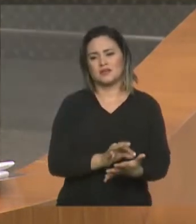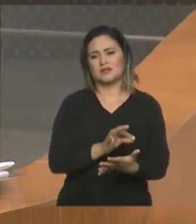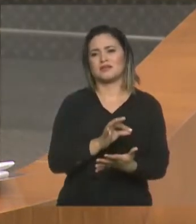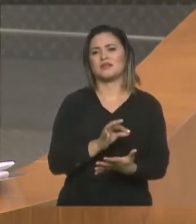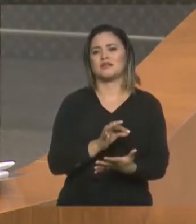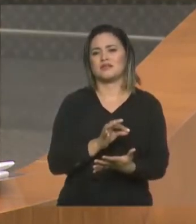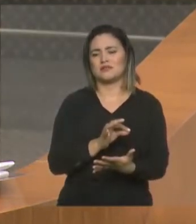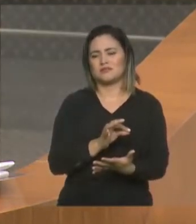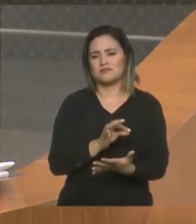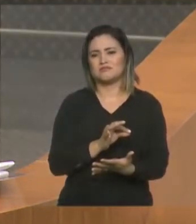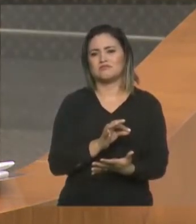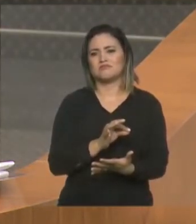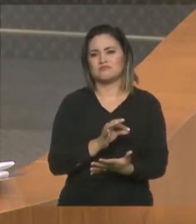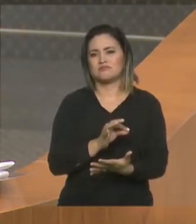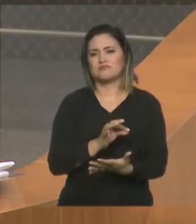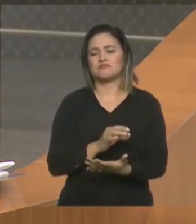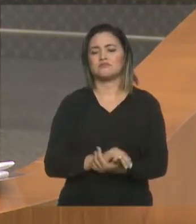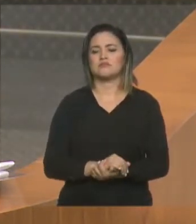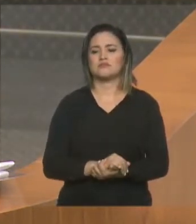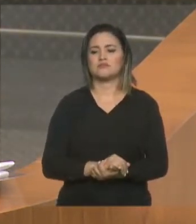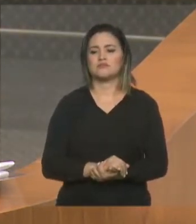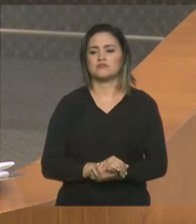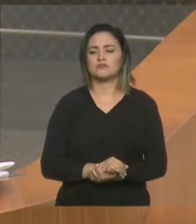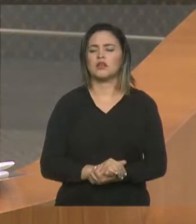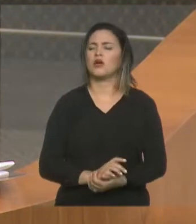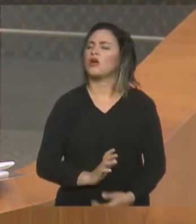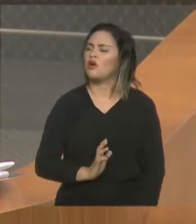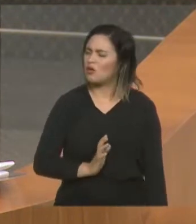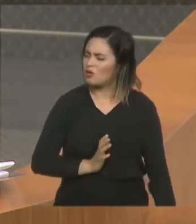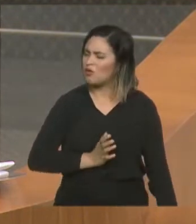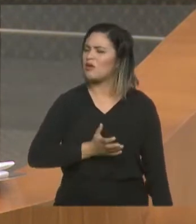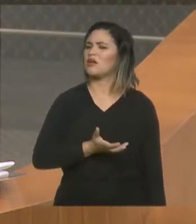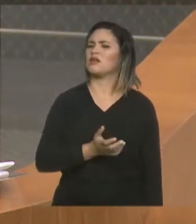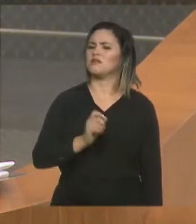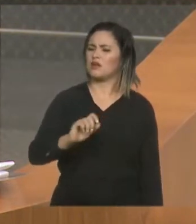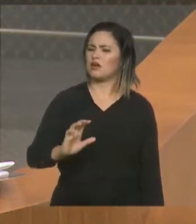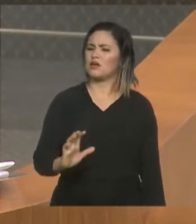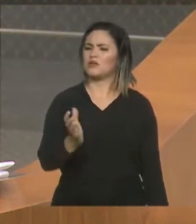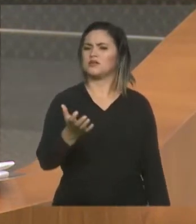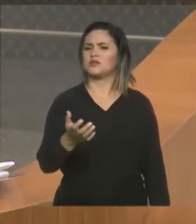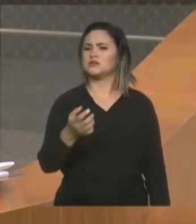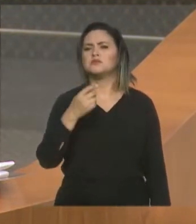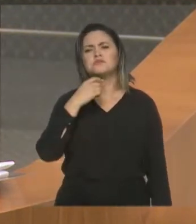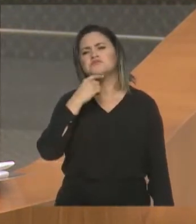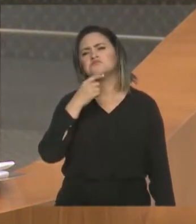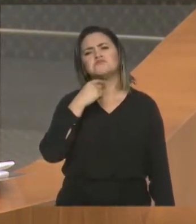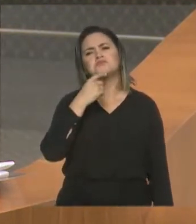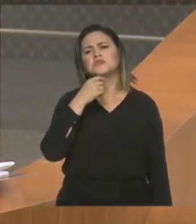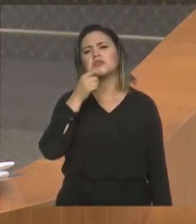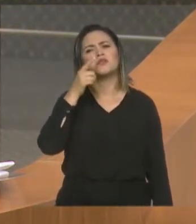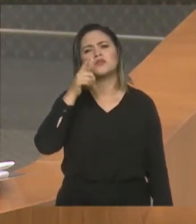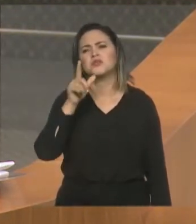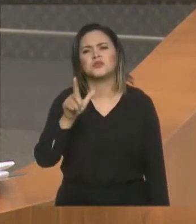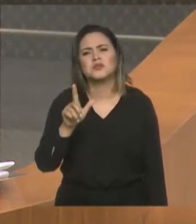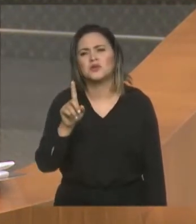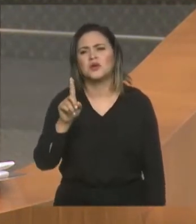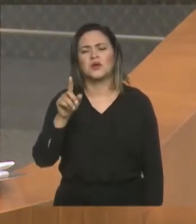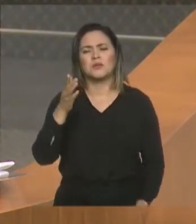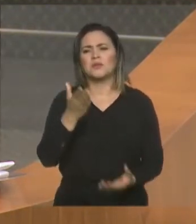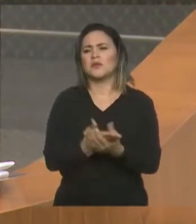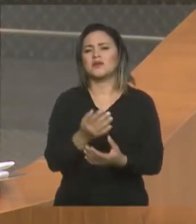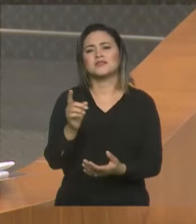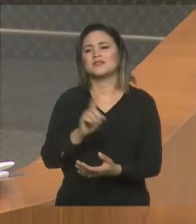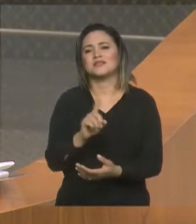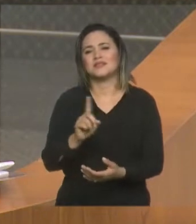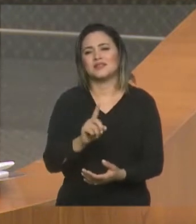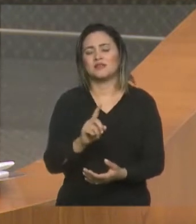concursadas. Uma aberração que eu vejo aqui. Ninguém consegue ganhar nada quando entra na justiça. Eles assinam a carteira,